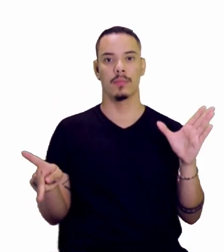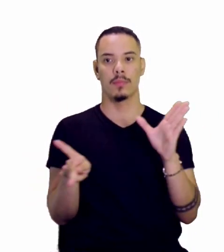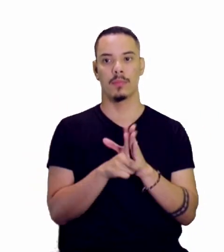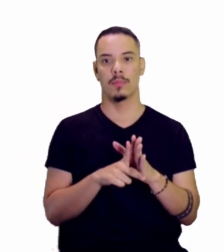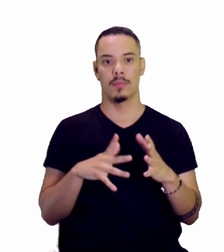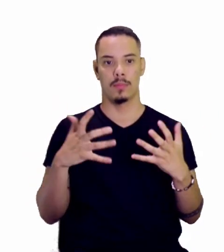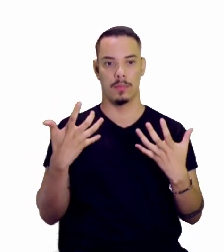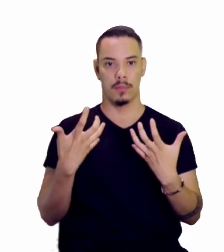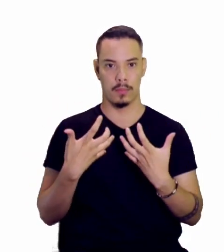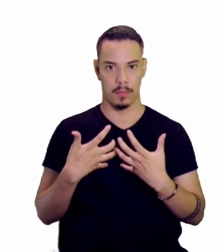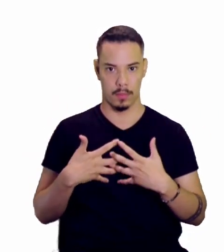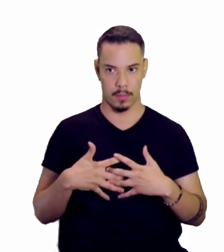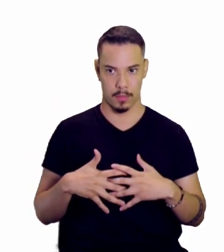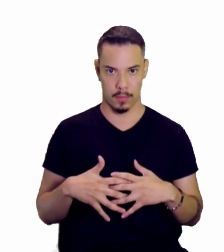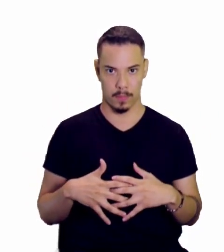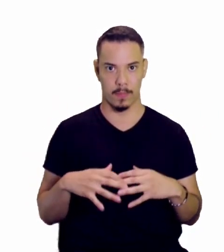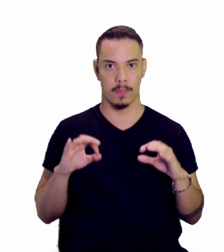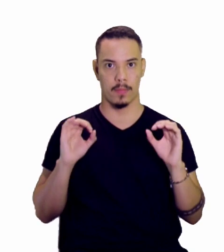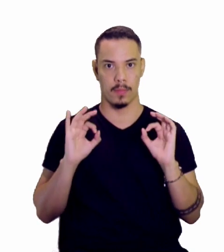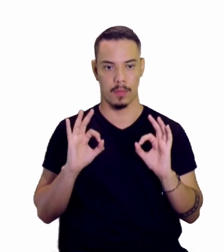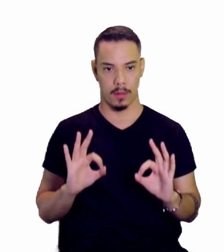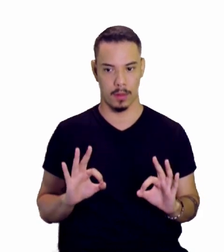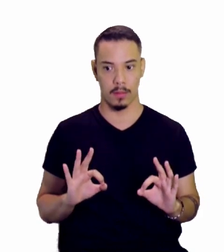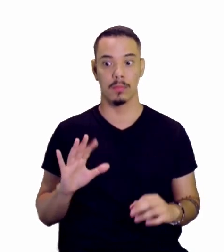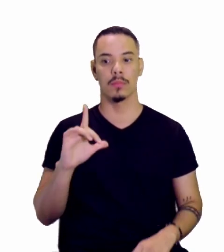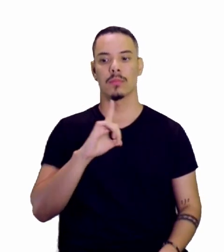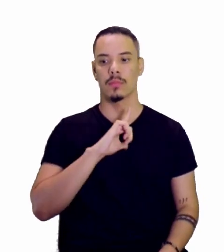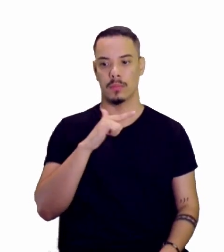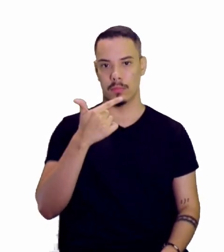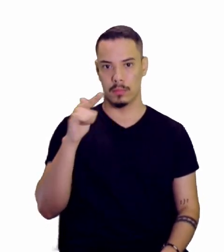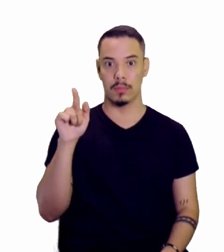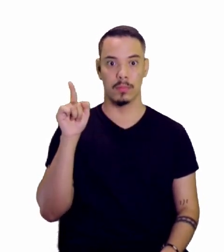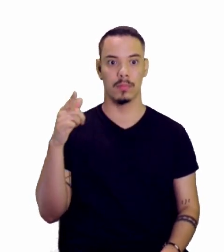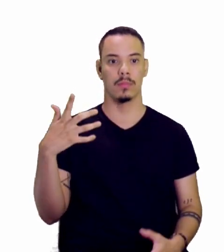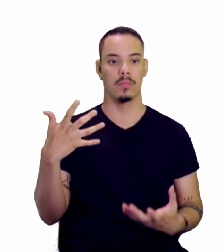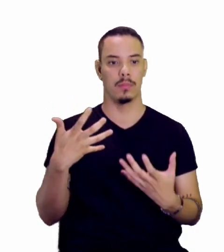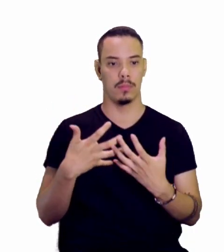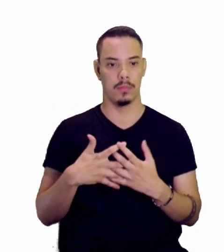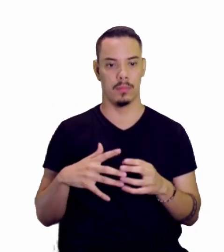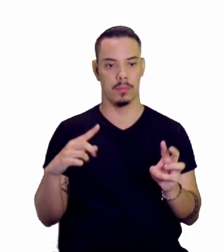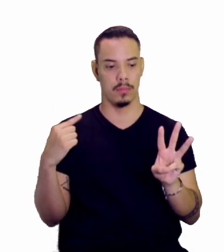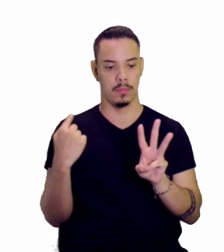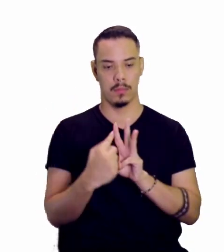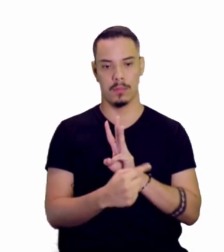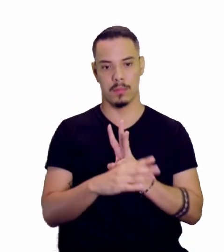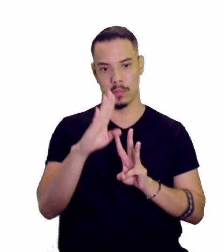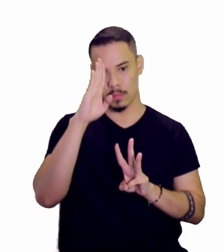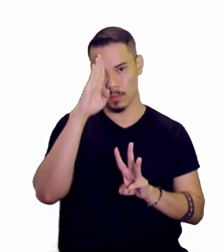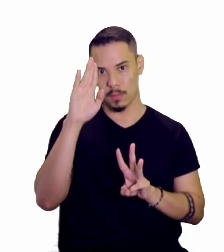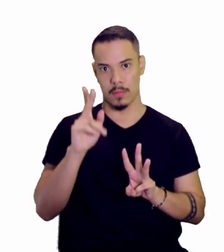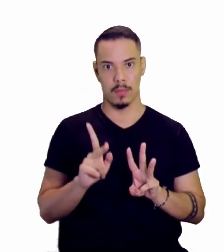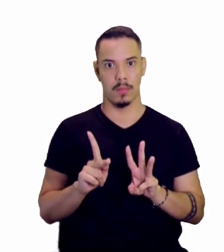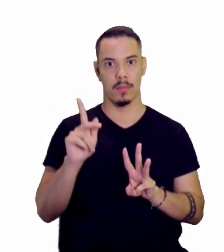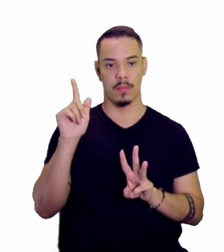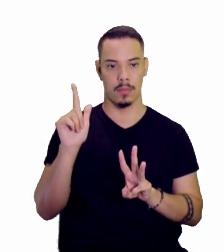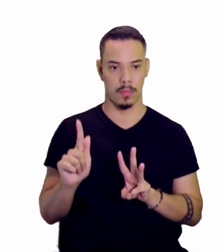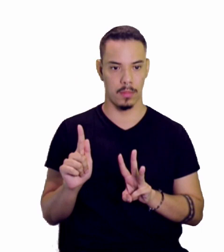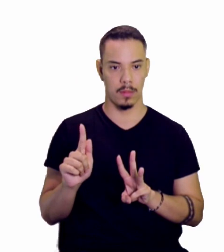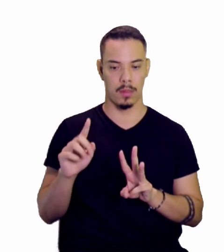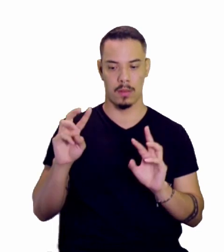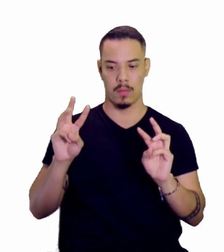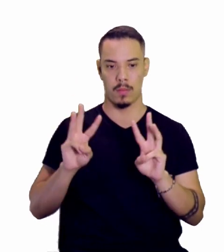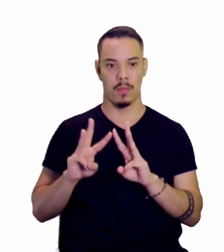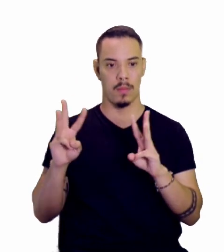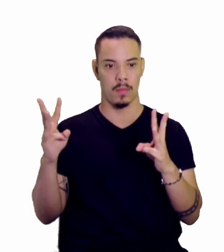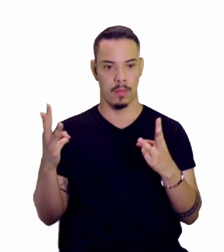a mecânica, pessoal. Isso. Tá? Tem outras. Para a mecânica, essas três são fundamentais. Massa, que é um corpo de